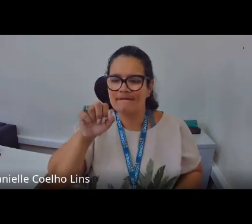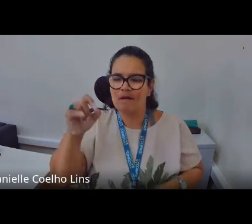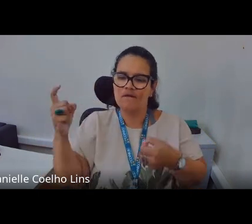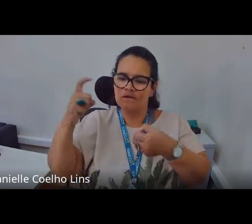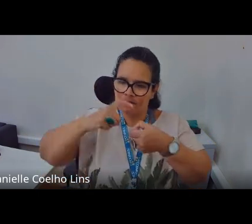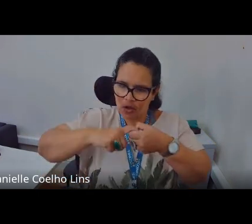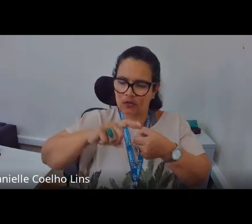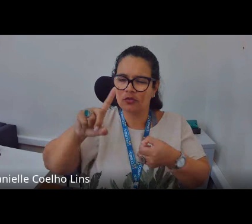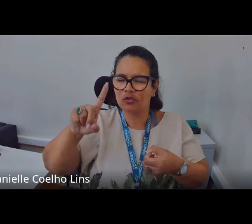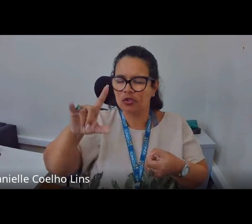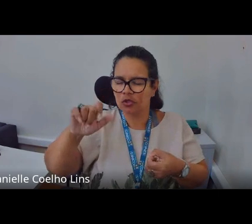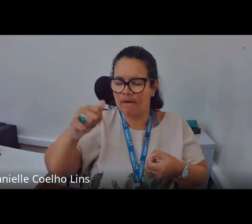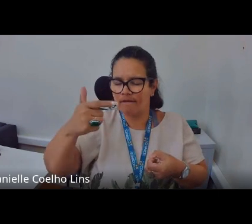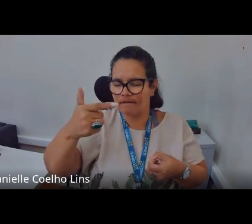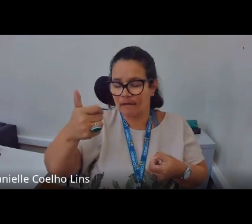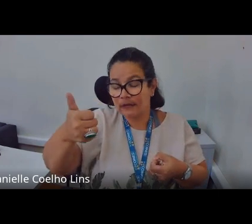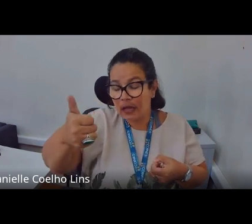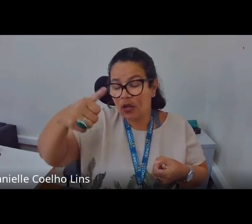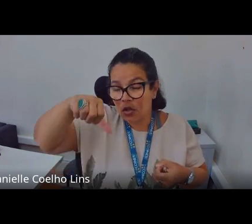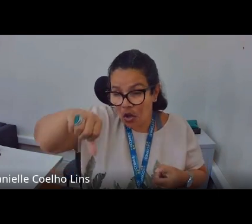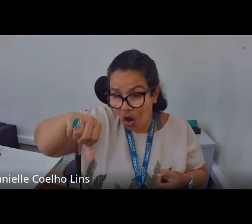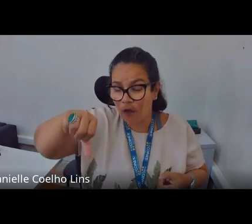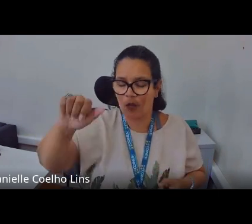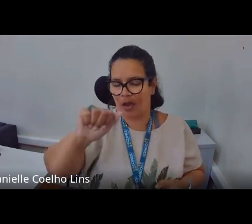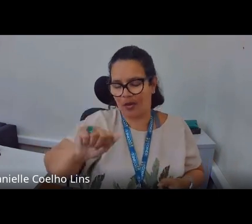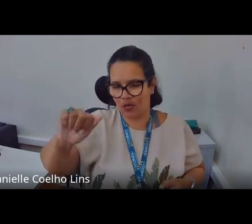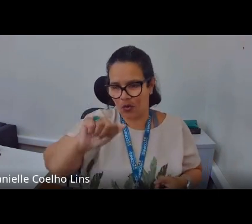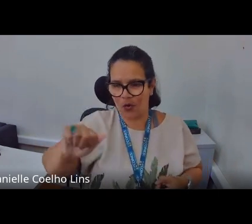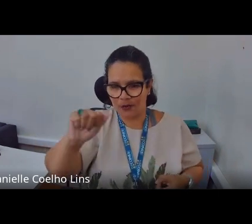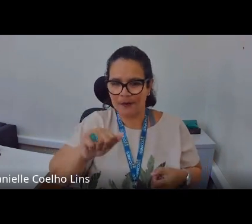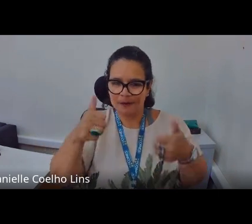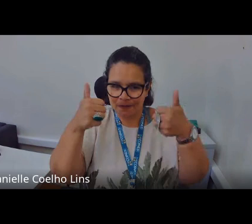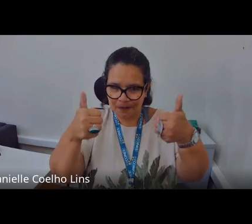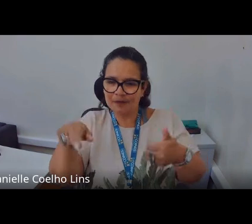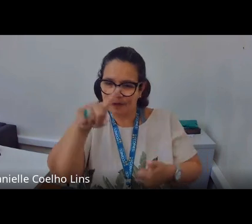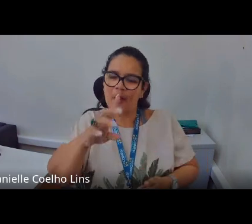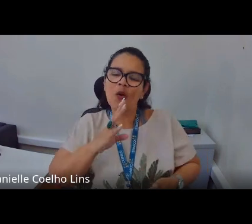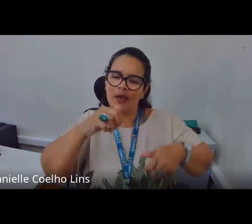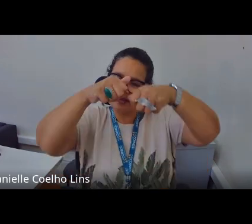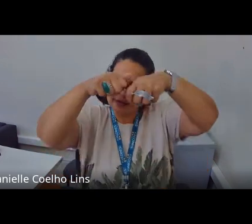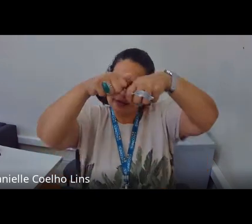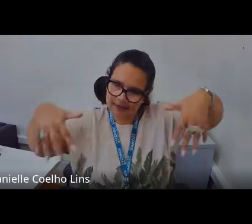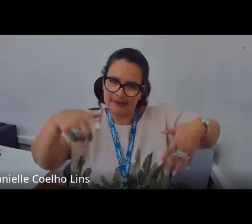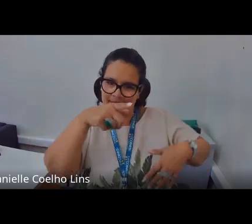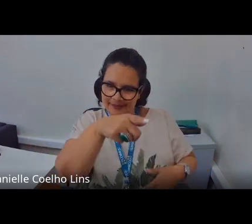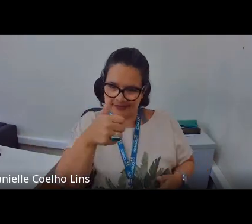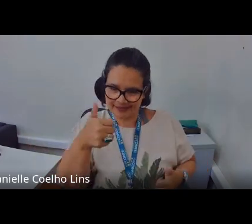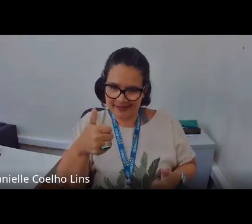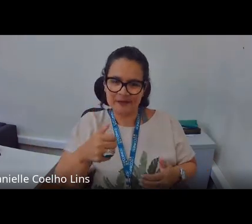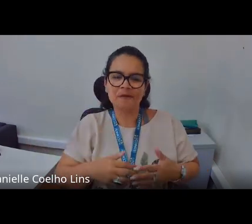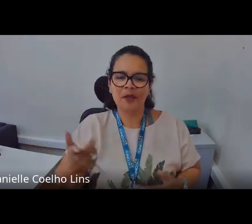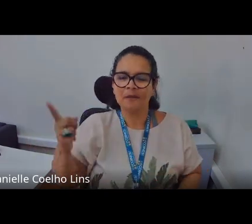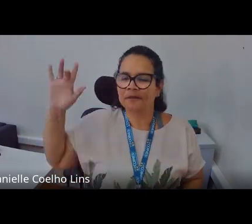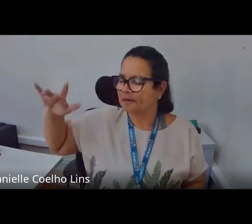uma férias curta de 15 dias, mas ela retorna no dia 19 de agosto. E aí esse é o